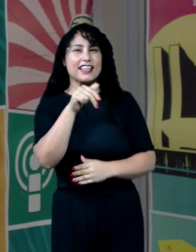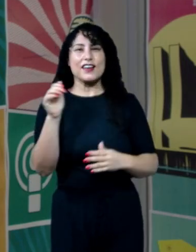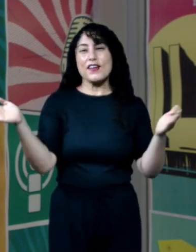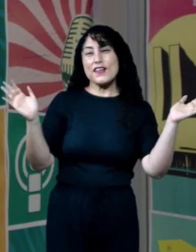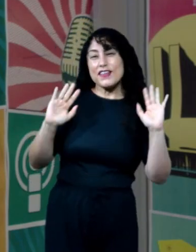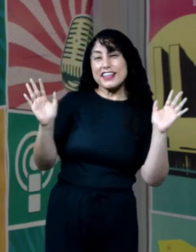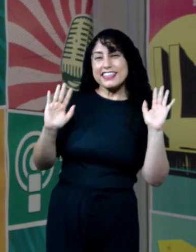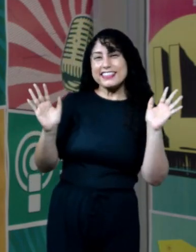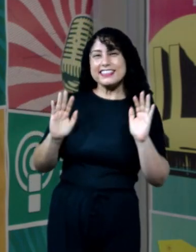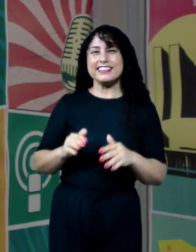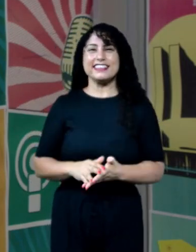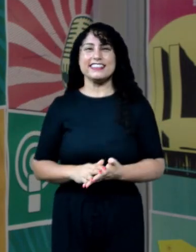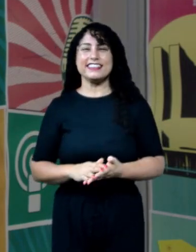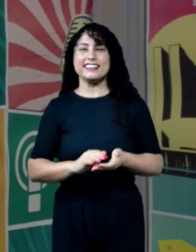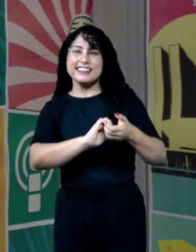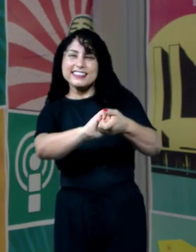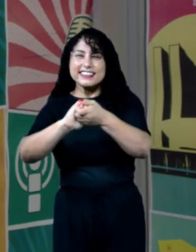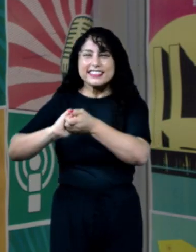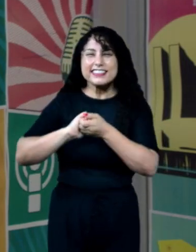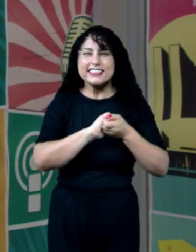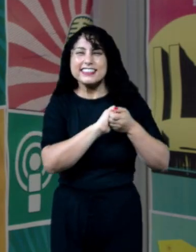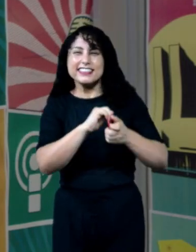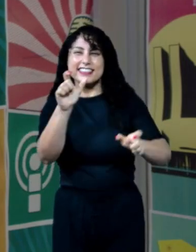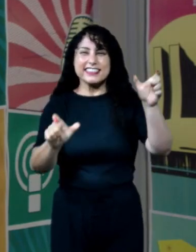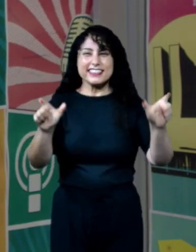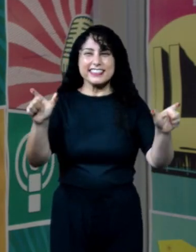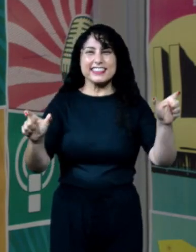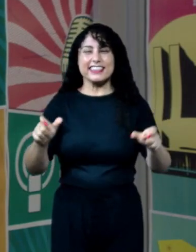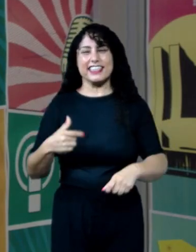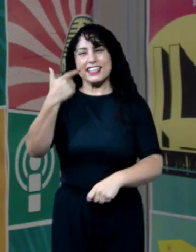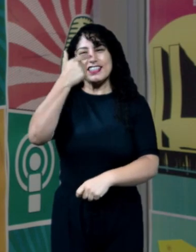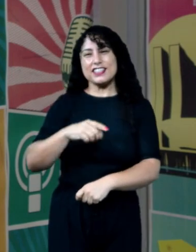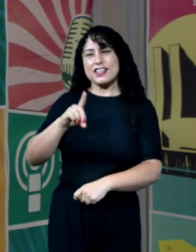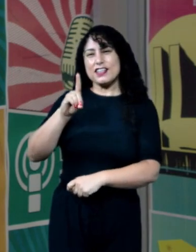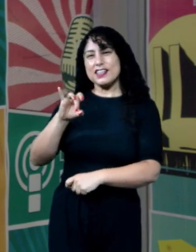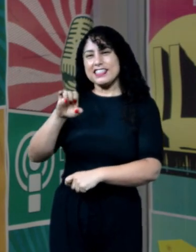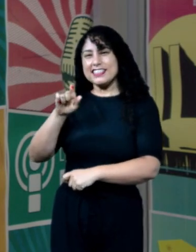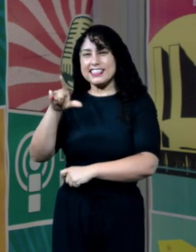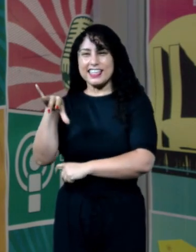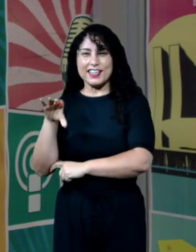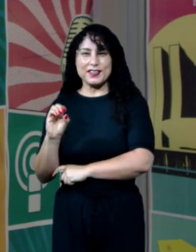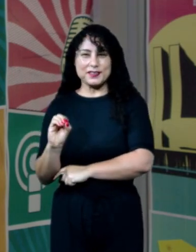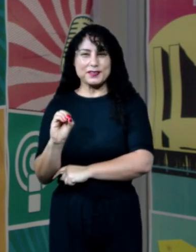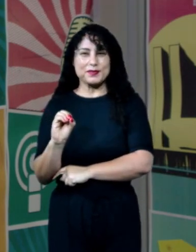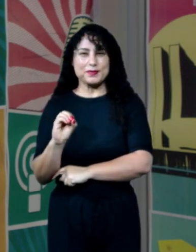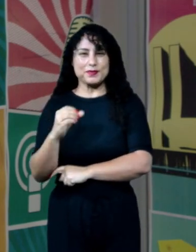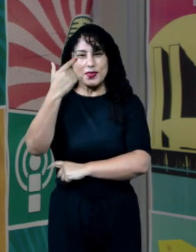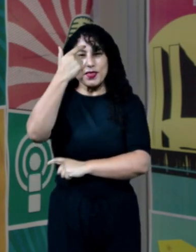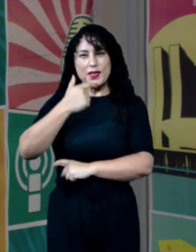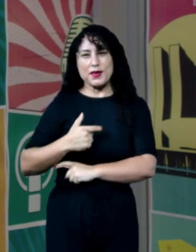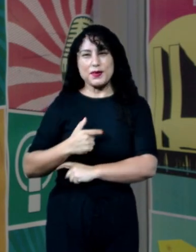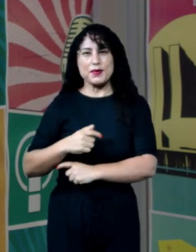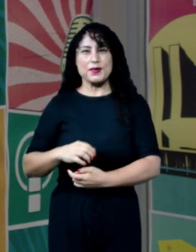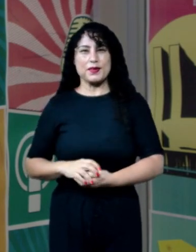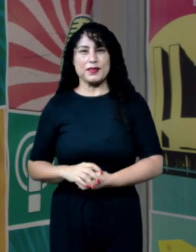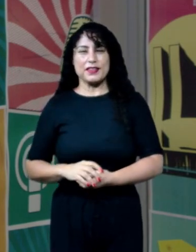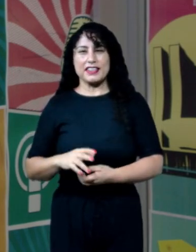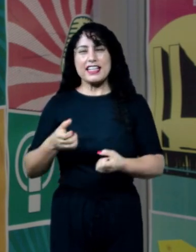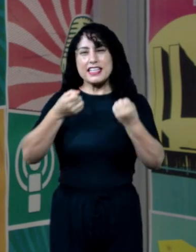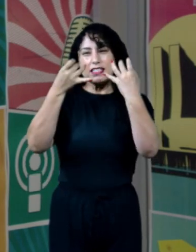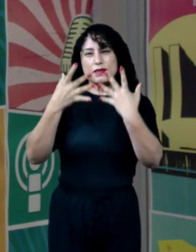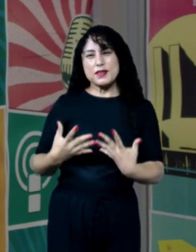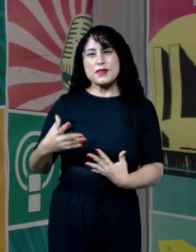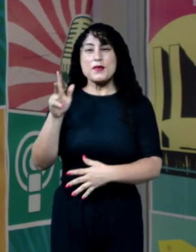gente. Saudações a todas e todos e todes. Eu sou o Diego Azevedo Sodré. Eu sou, como a Ana já falou, sou